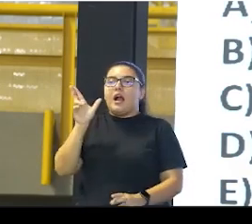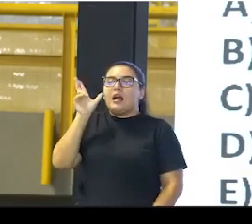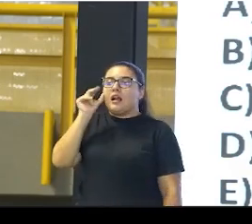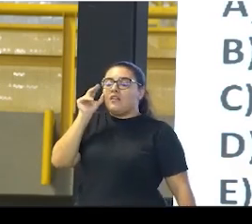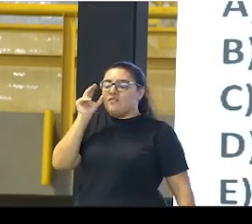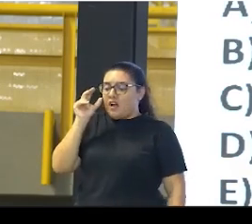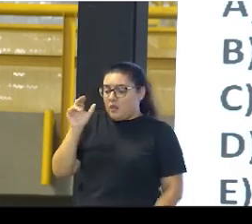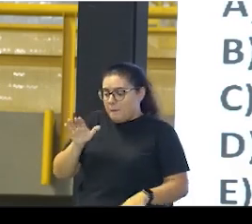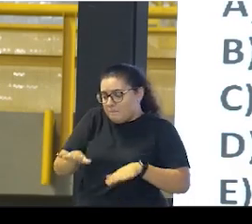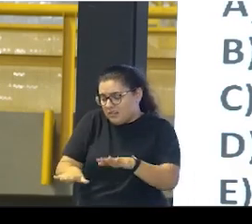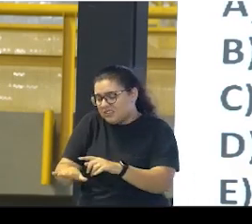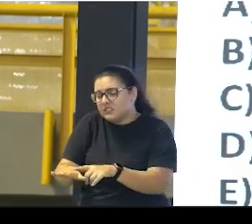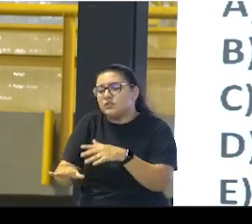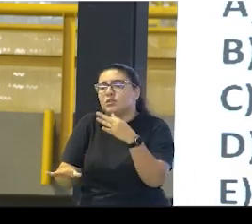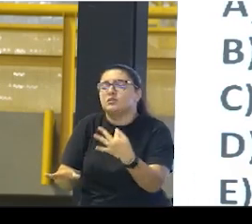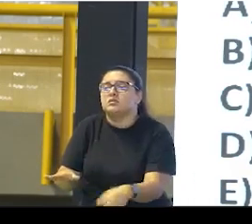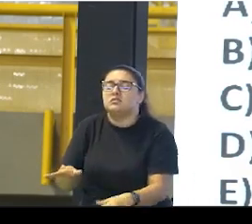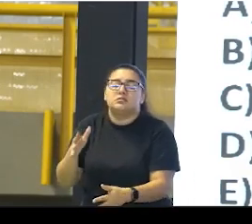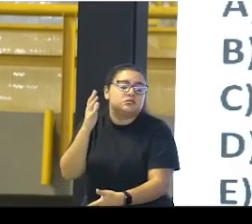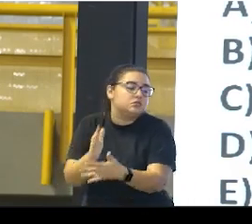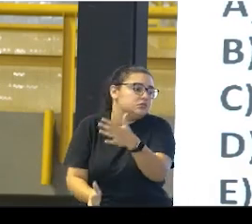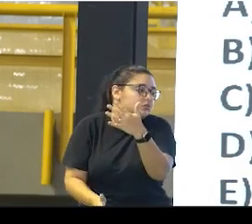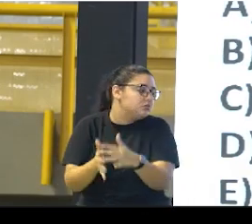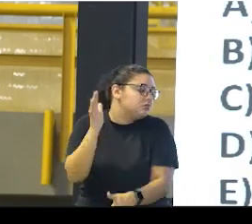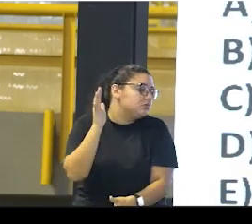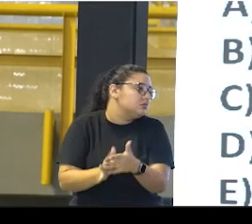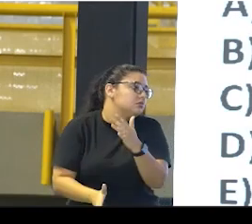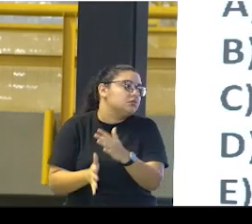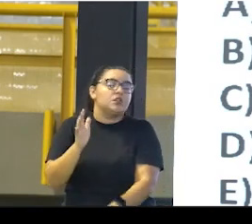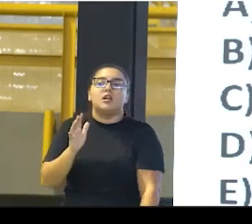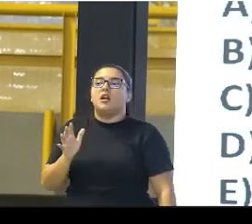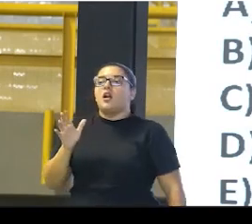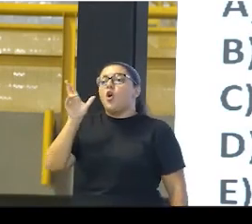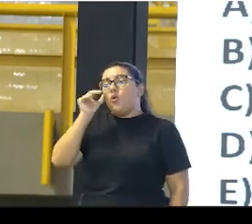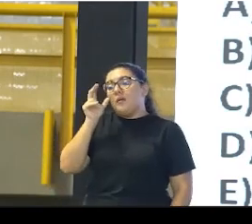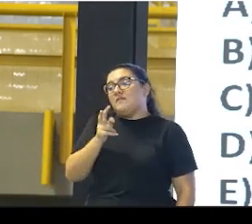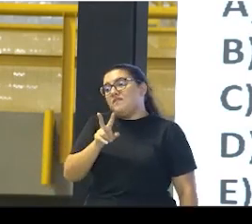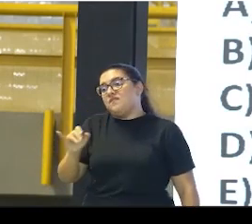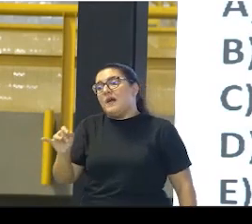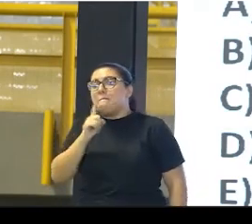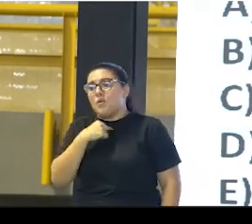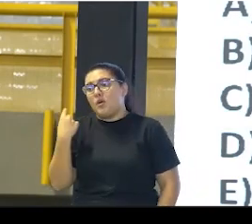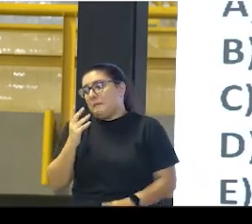hipotenusa é x raiz de 2. Por exemplo, quando você tem um quadrado,